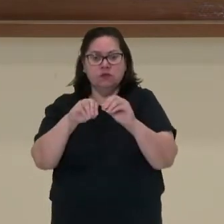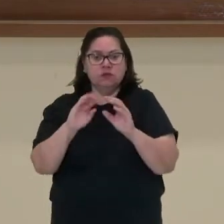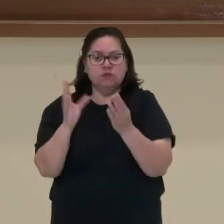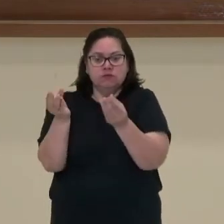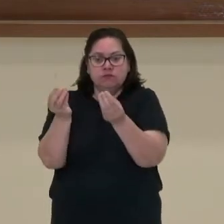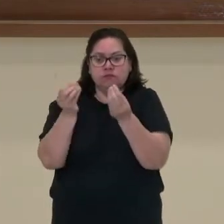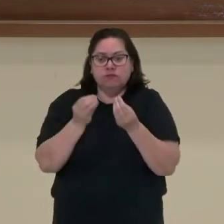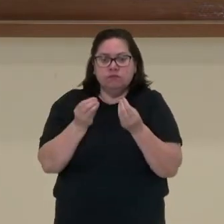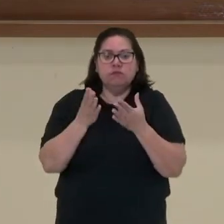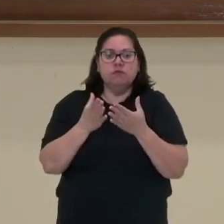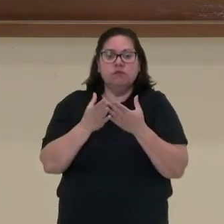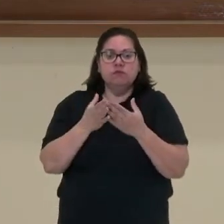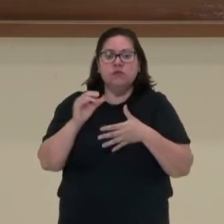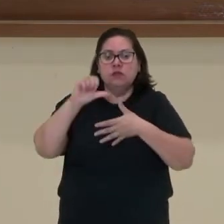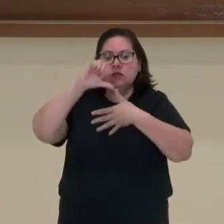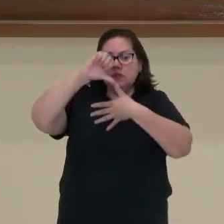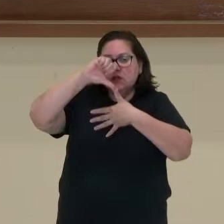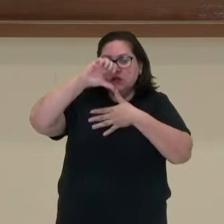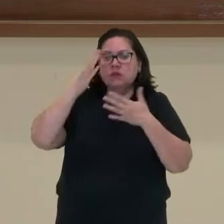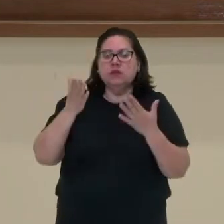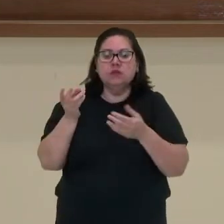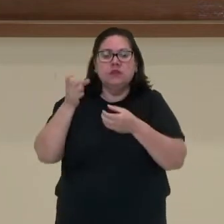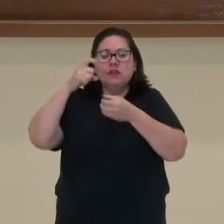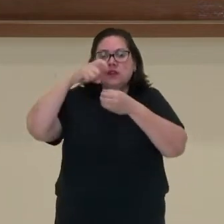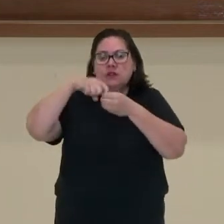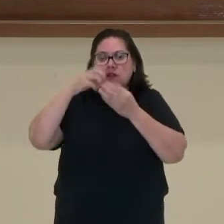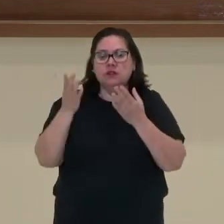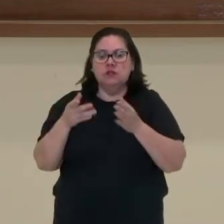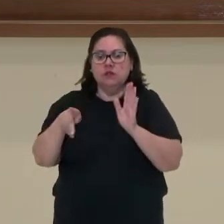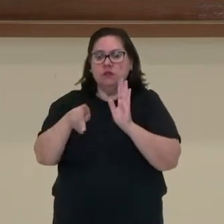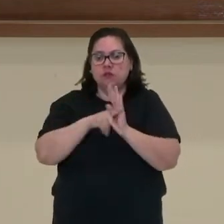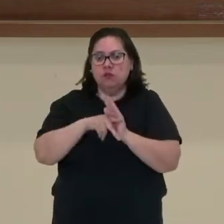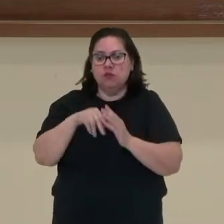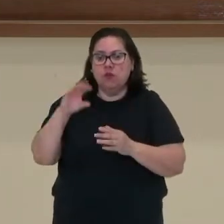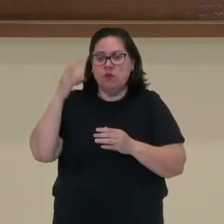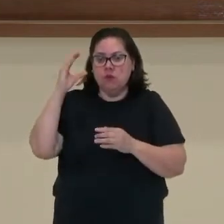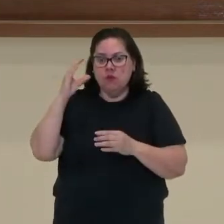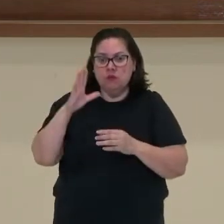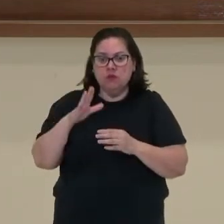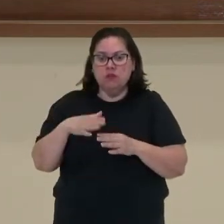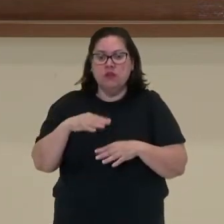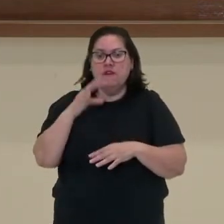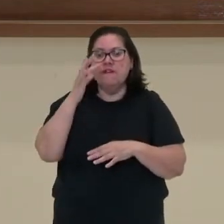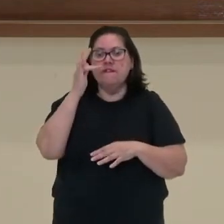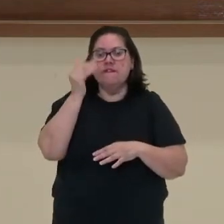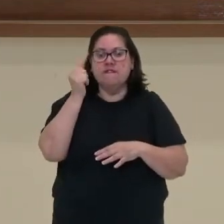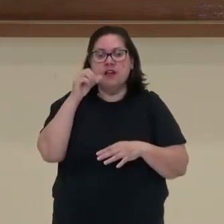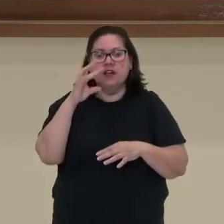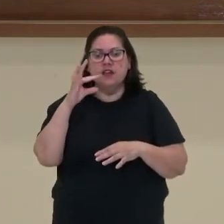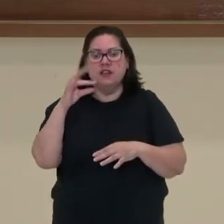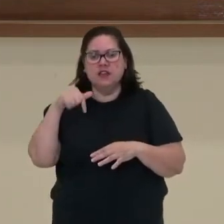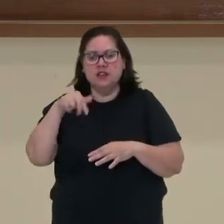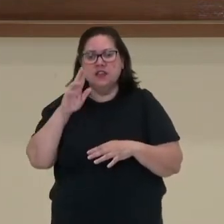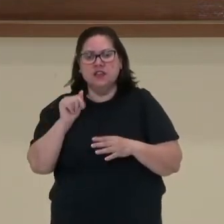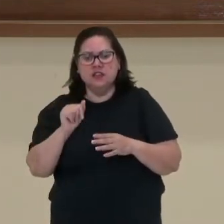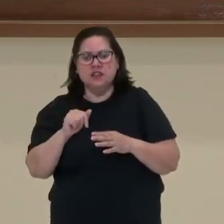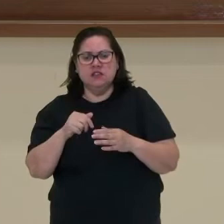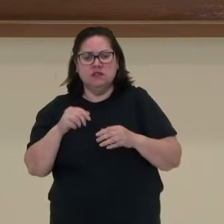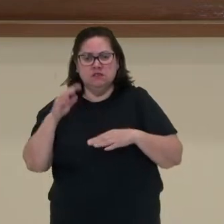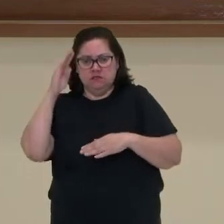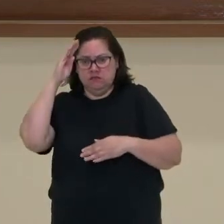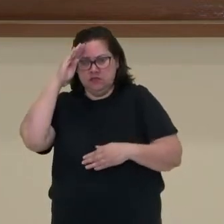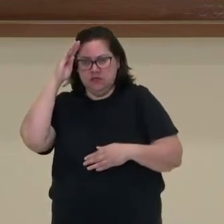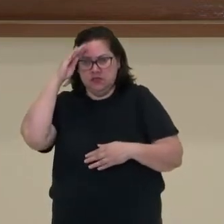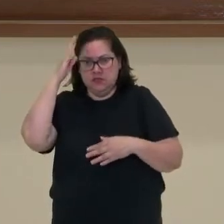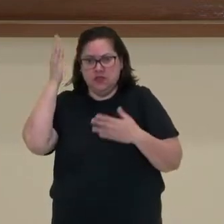isso muito na questão latino-americana. Por quê? Dentro da própria Colômbia, nós temos a FARC, por exemplo, aquele exército